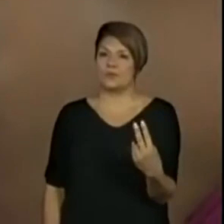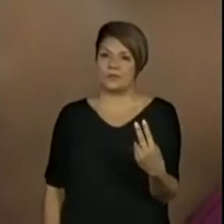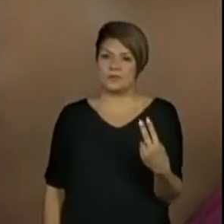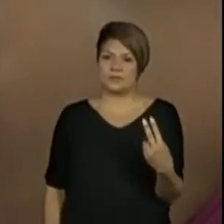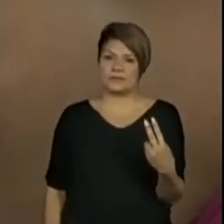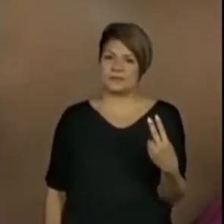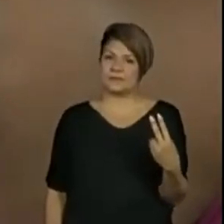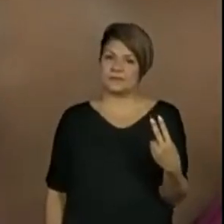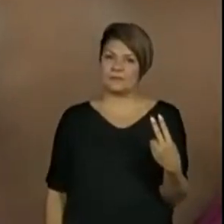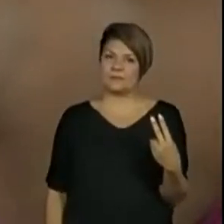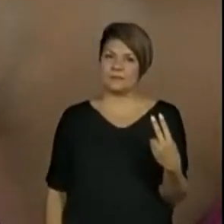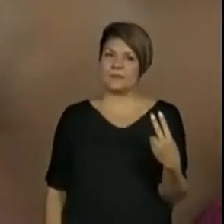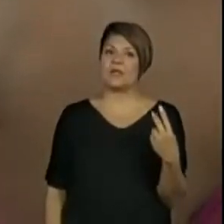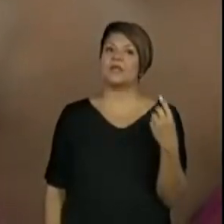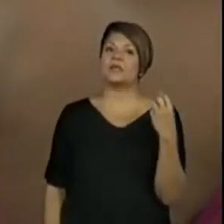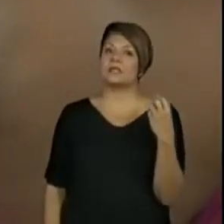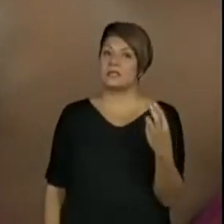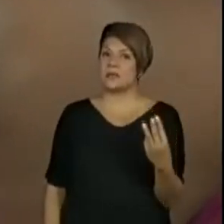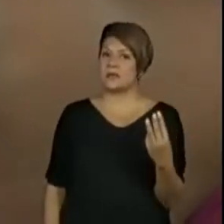Dois,